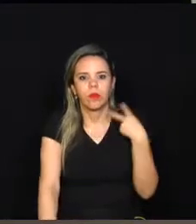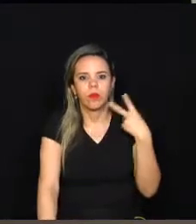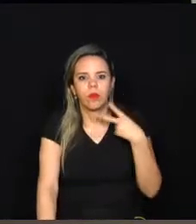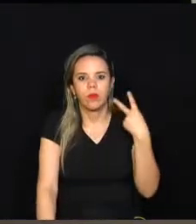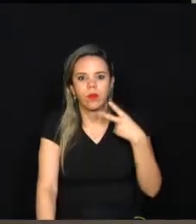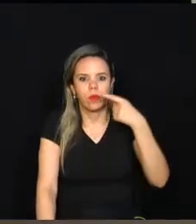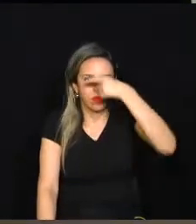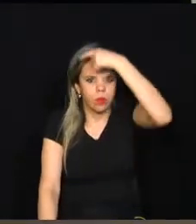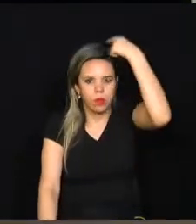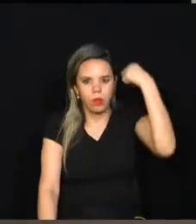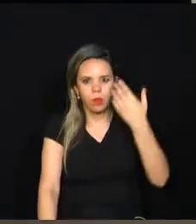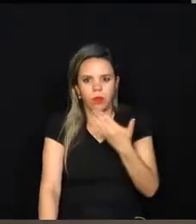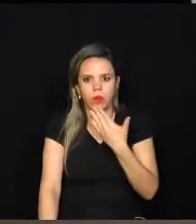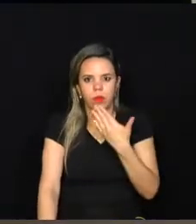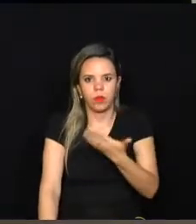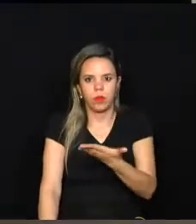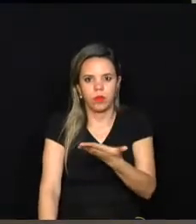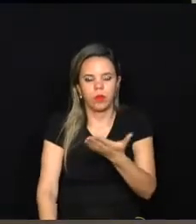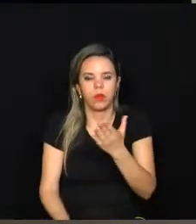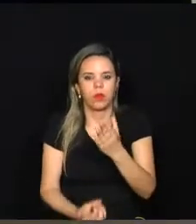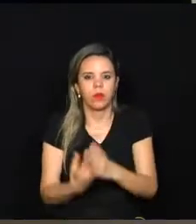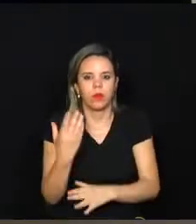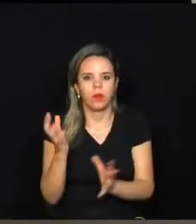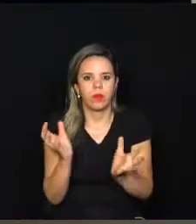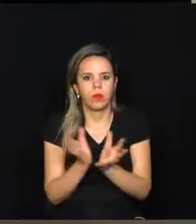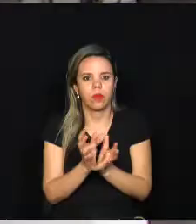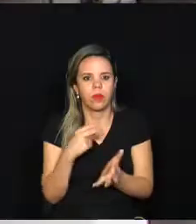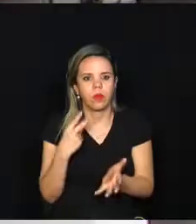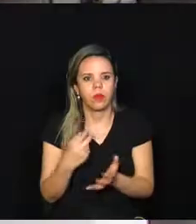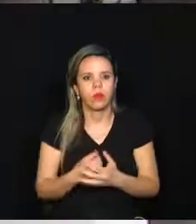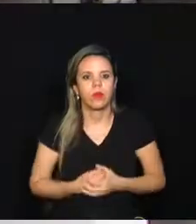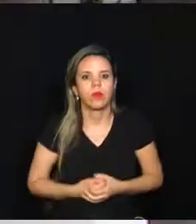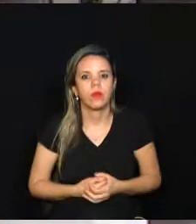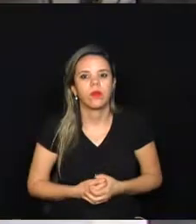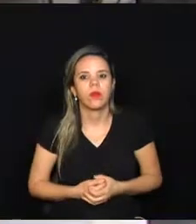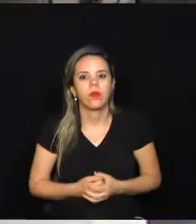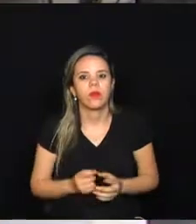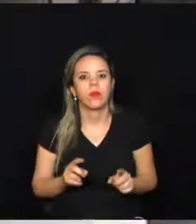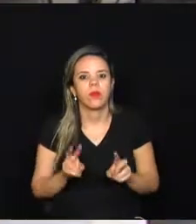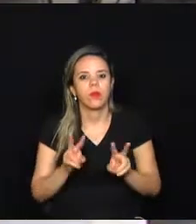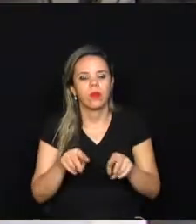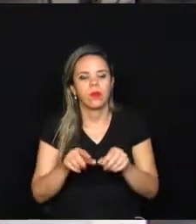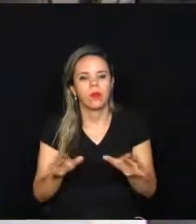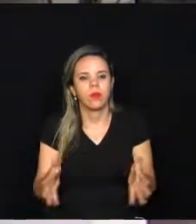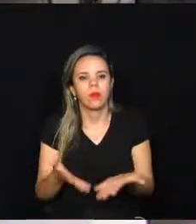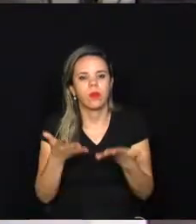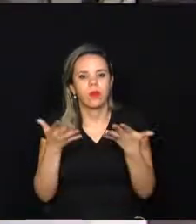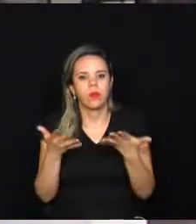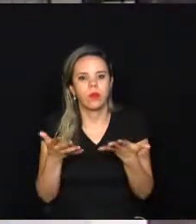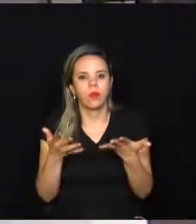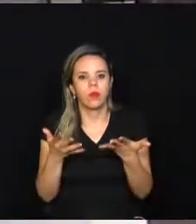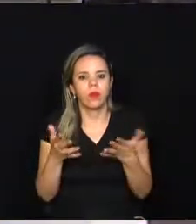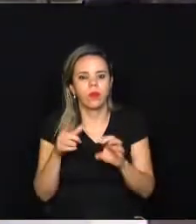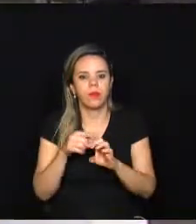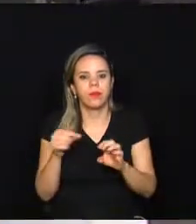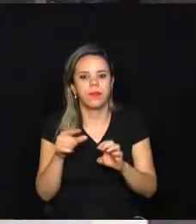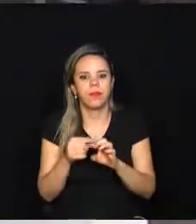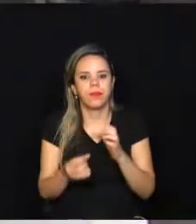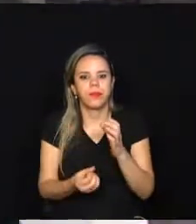Paulo Gaspar pediu a criação de uma frente parlamentar. Ela visa fomentar a questão do